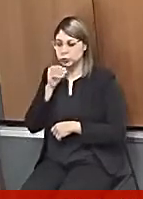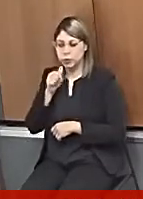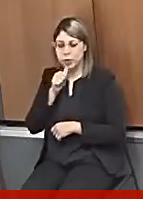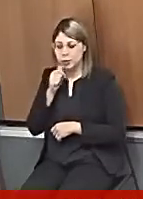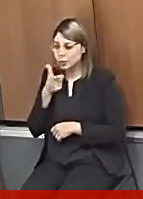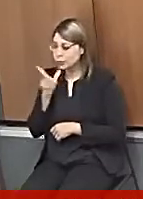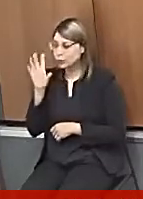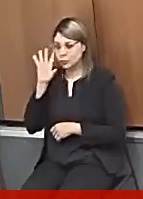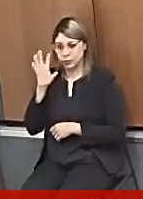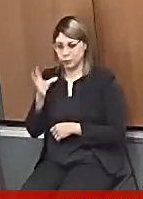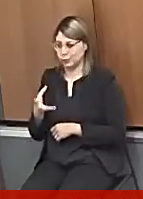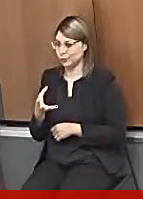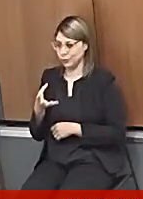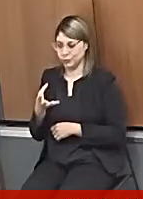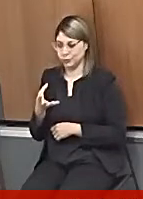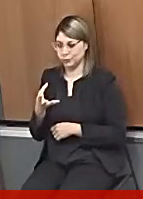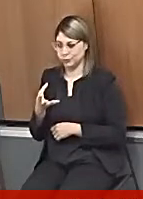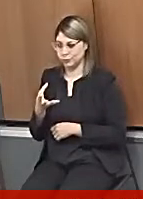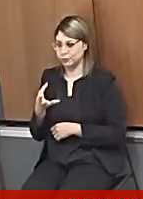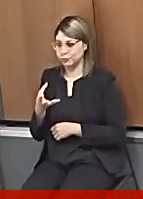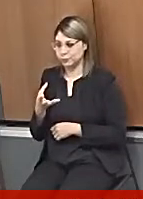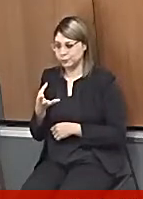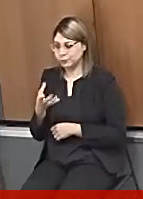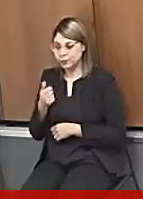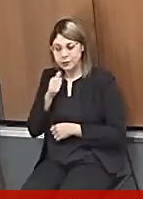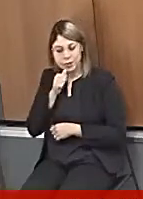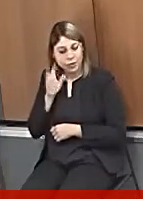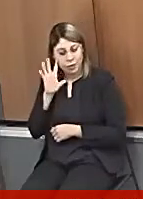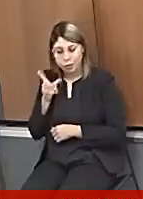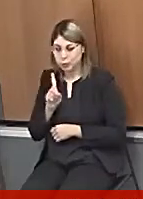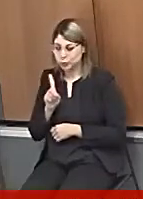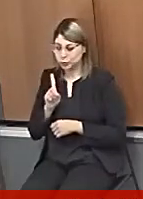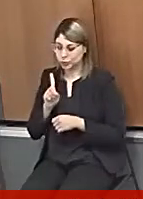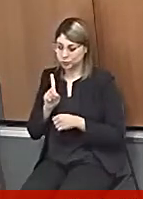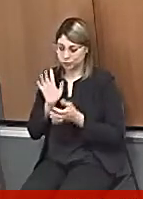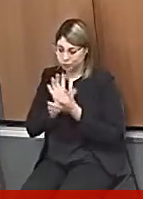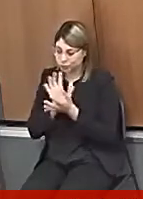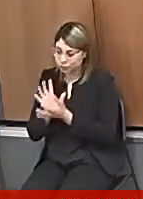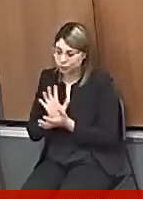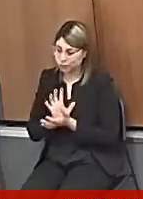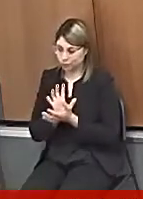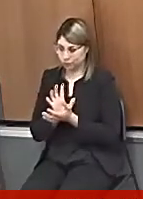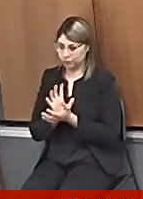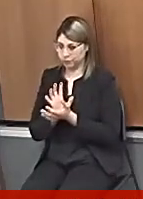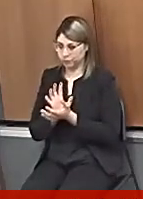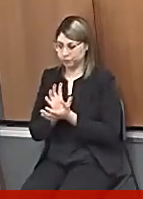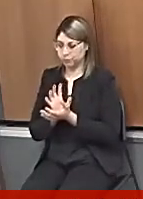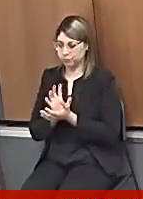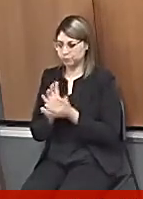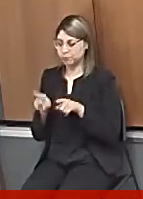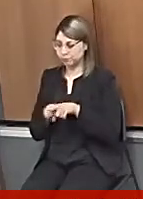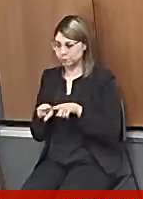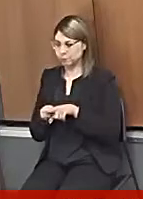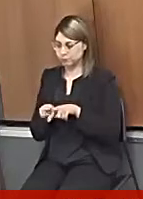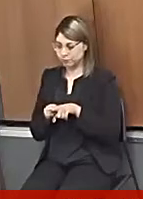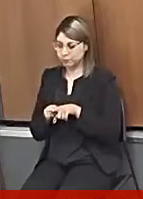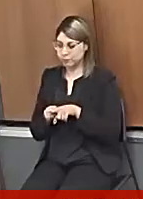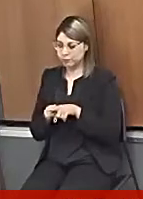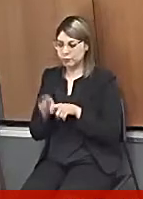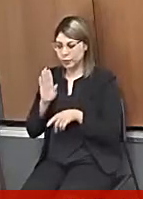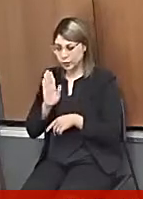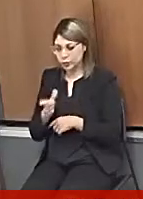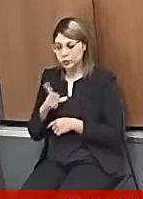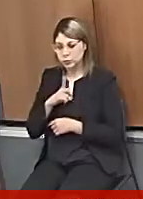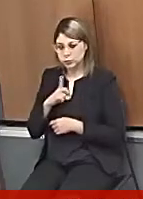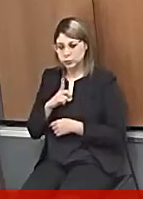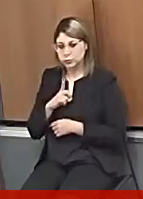resolveram não foi solucionado os casos e que foi constituído